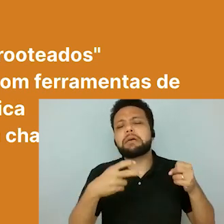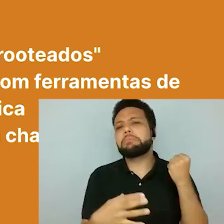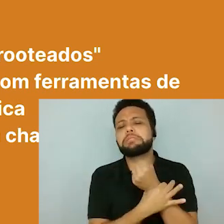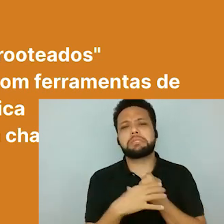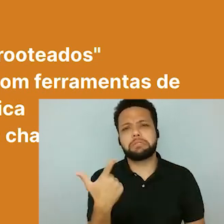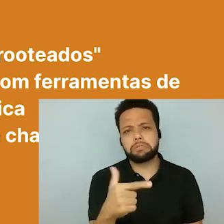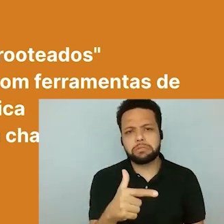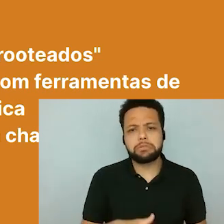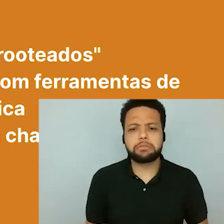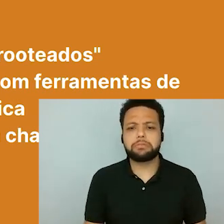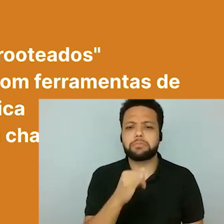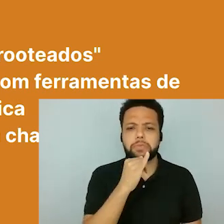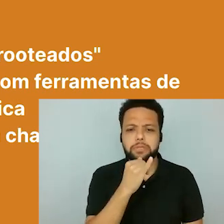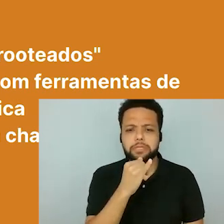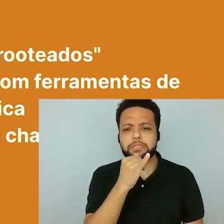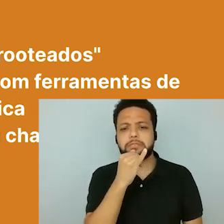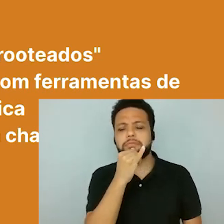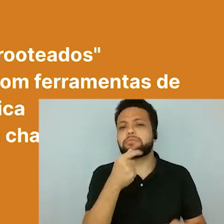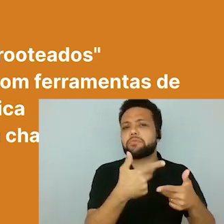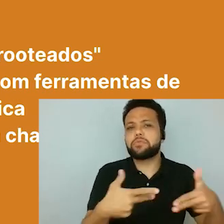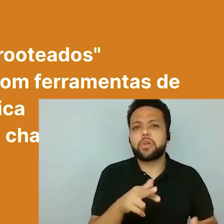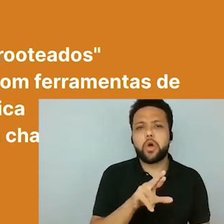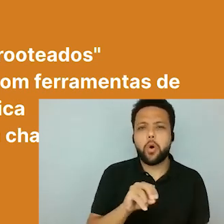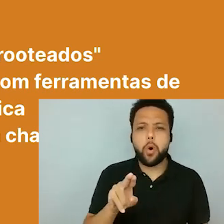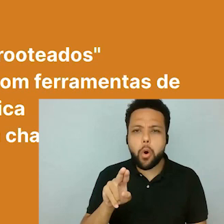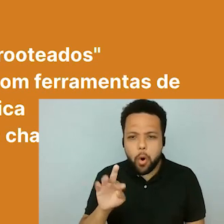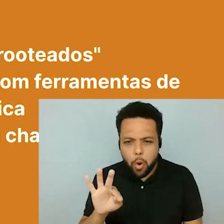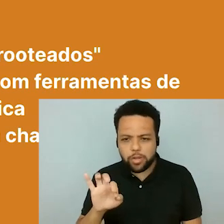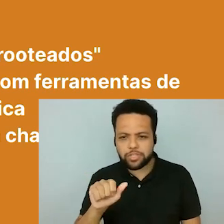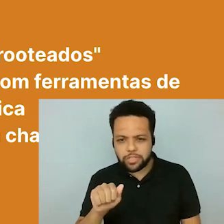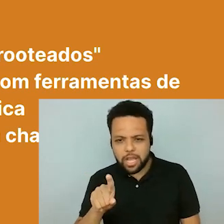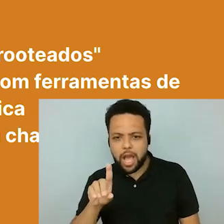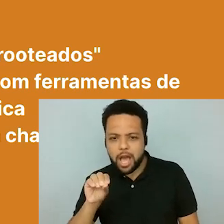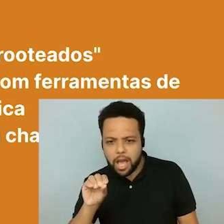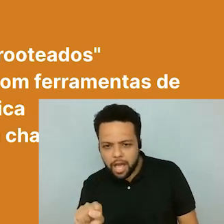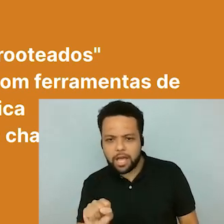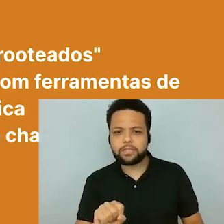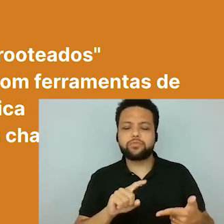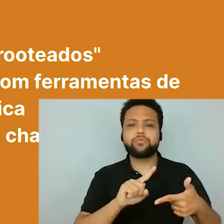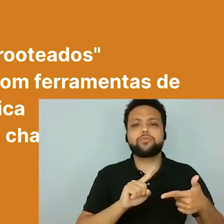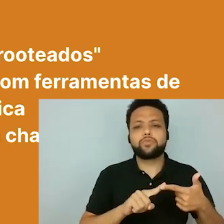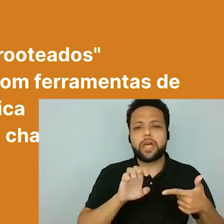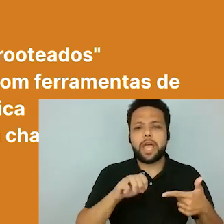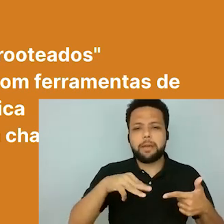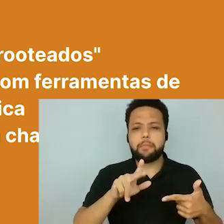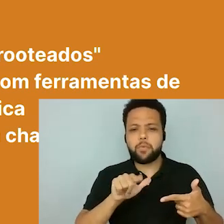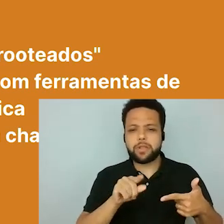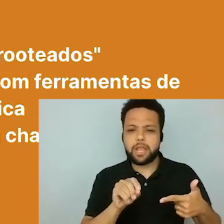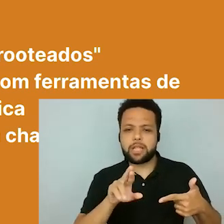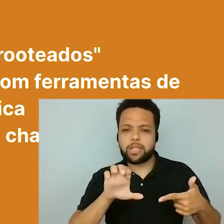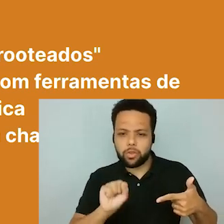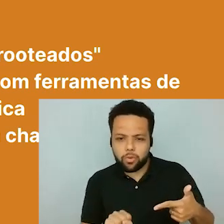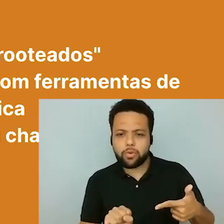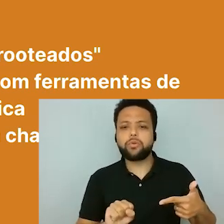são emuladores, dispositivos no modo root, ou com jailbreak, no caso específico do iOS, ou que tem alguma ferramenta de engenharia